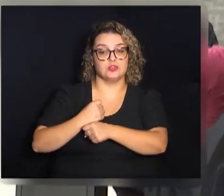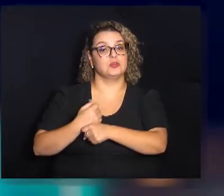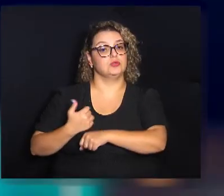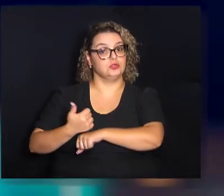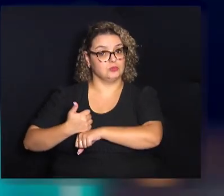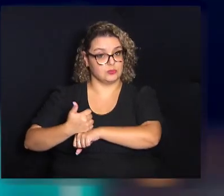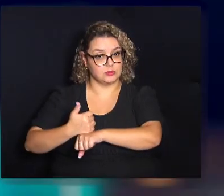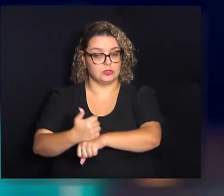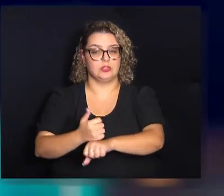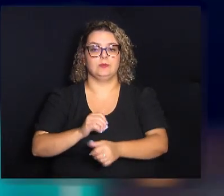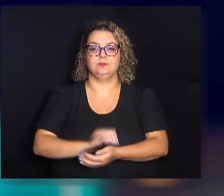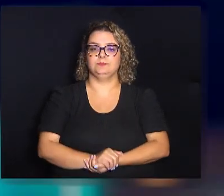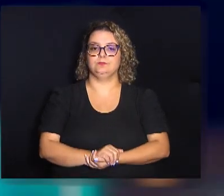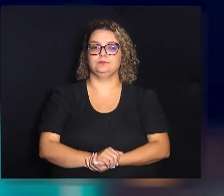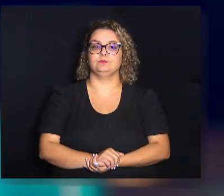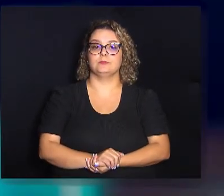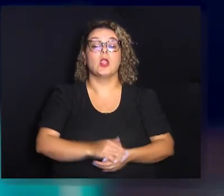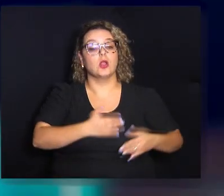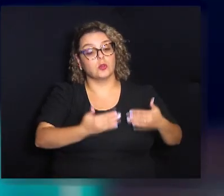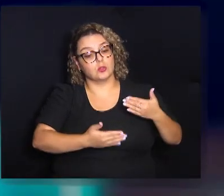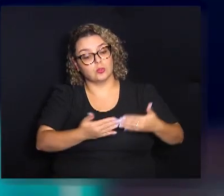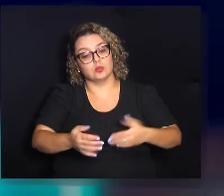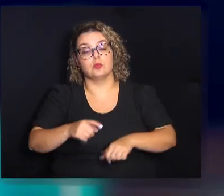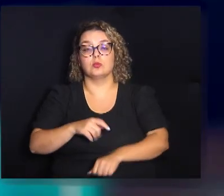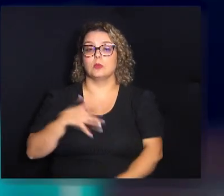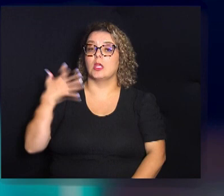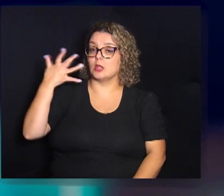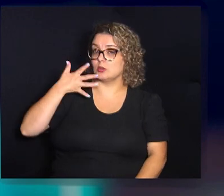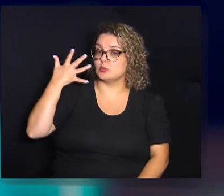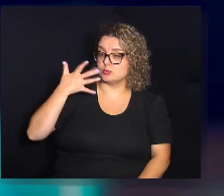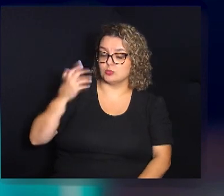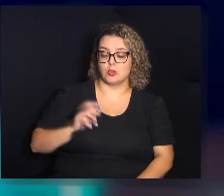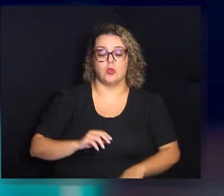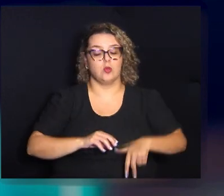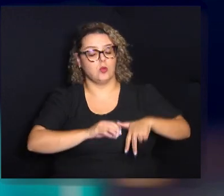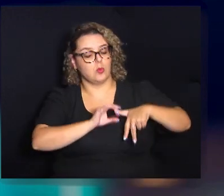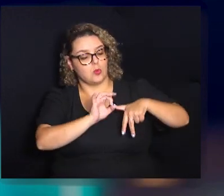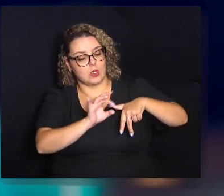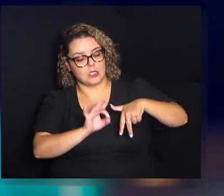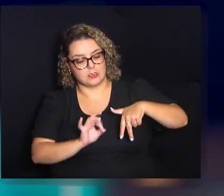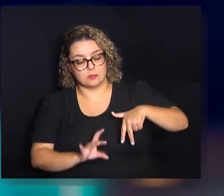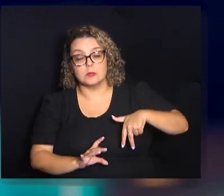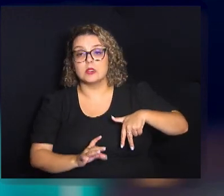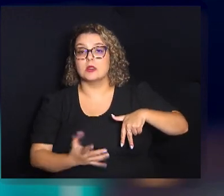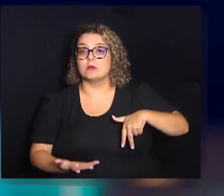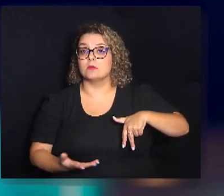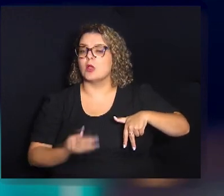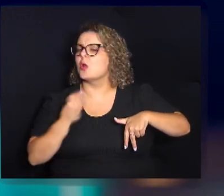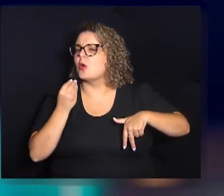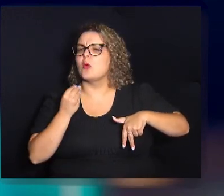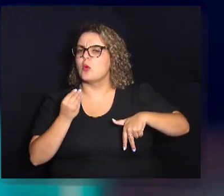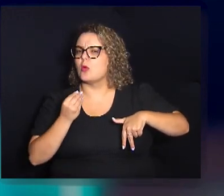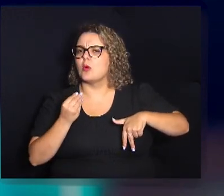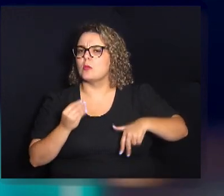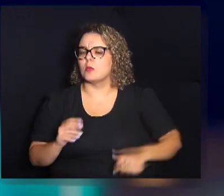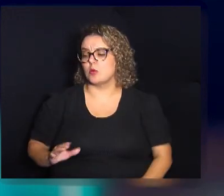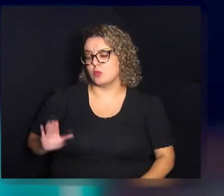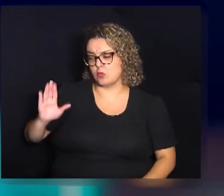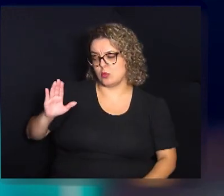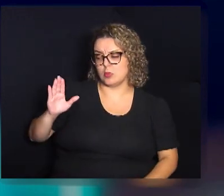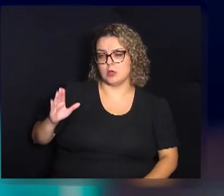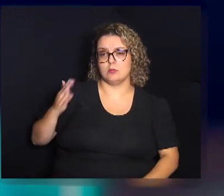profissional. Durante a palestra, o especialista abordou sobre como o candidato pode se destacar,